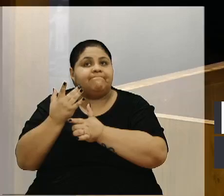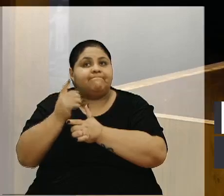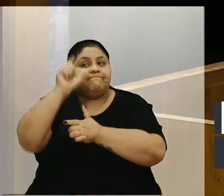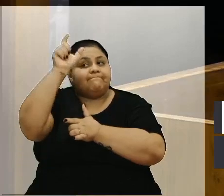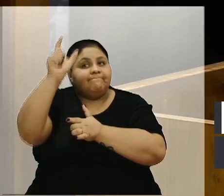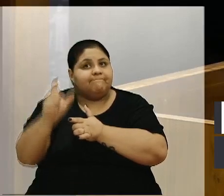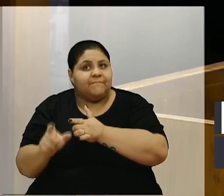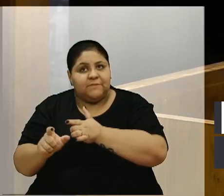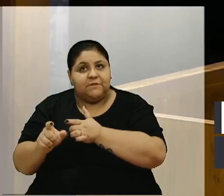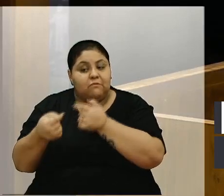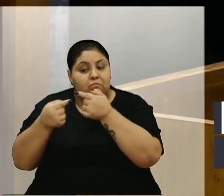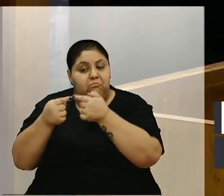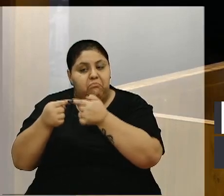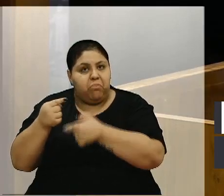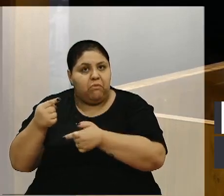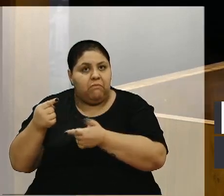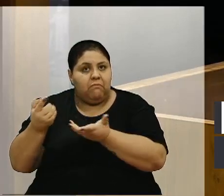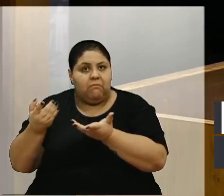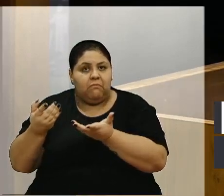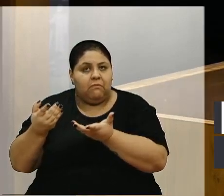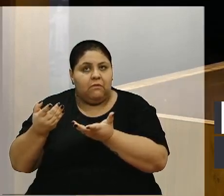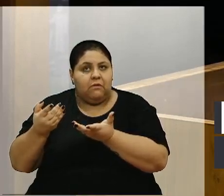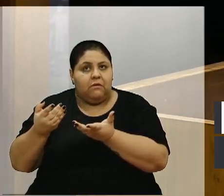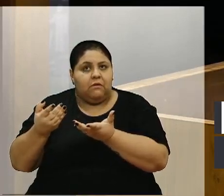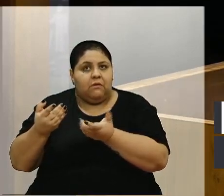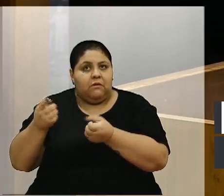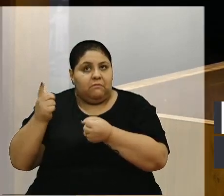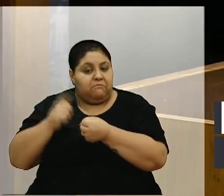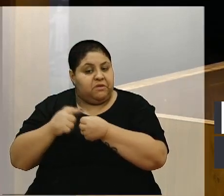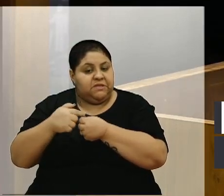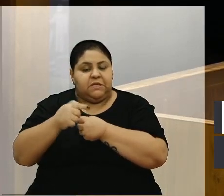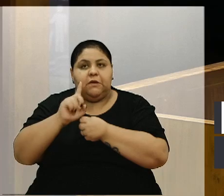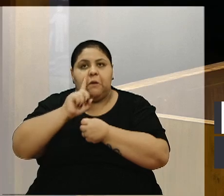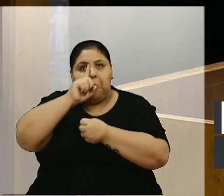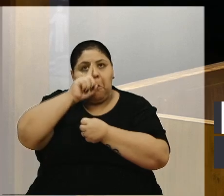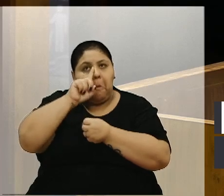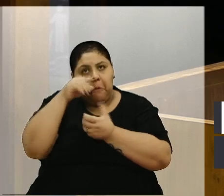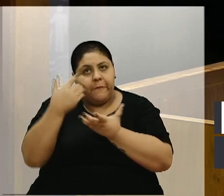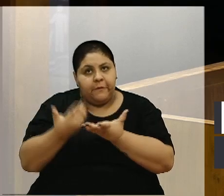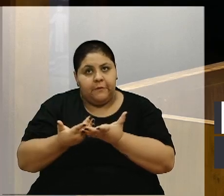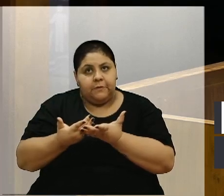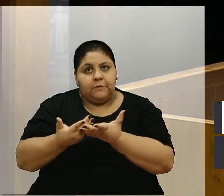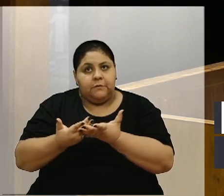pessoas incompetentes não coloquem a nossa cidade em tanto risco